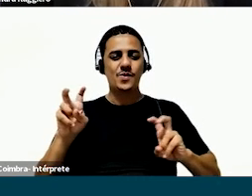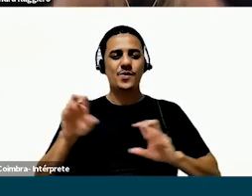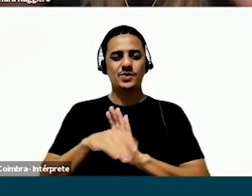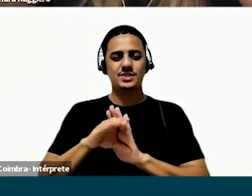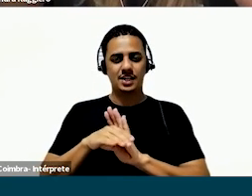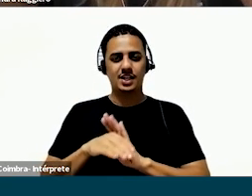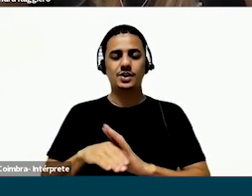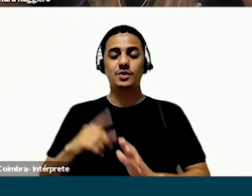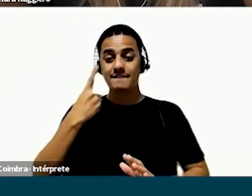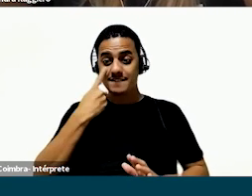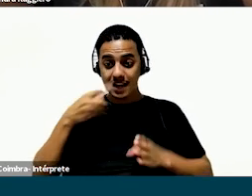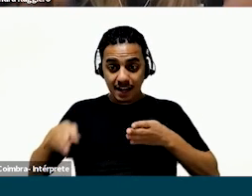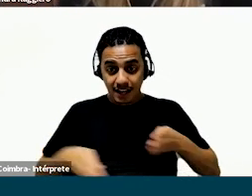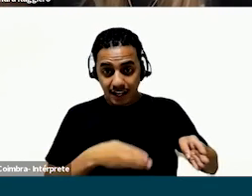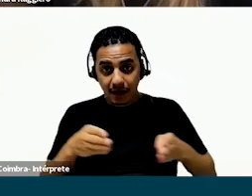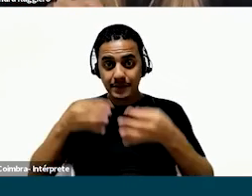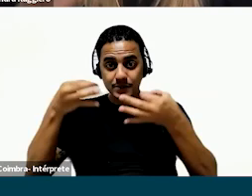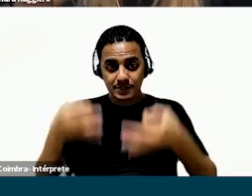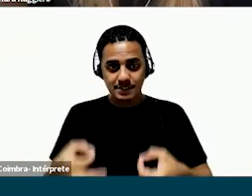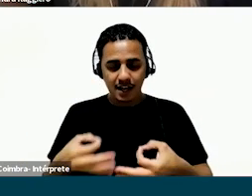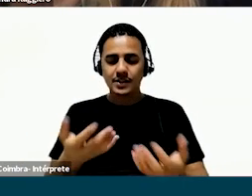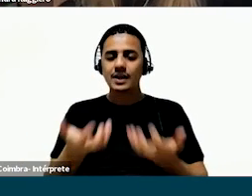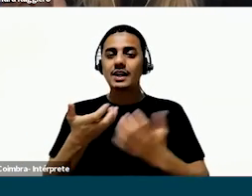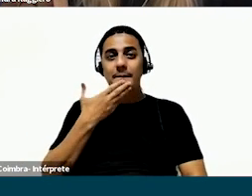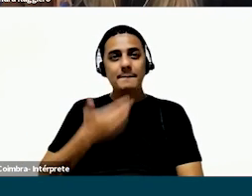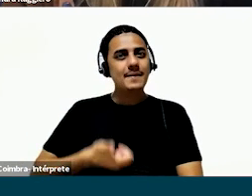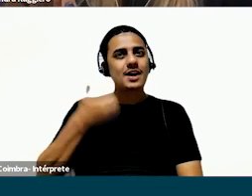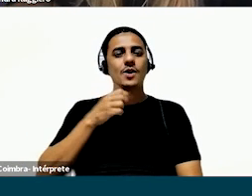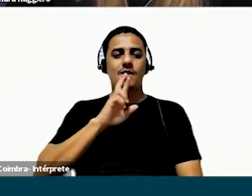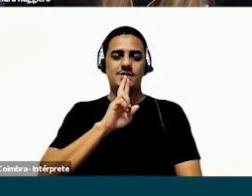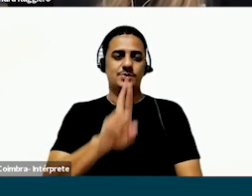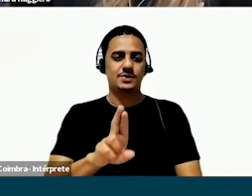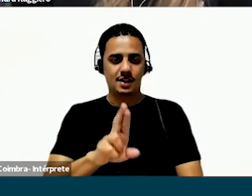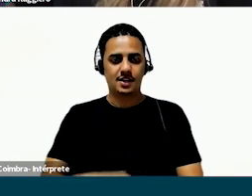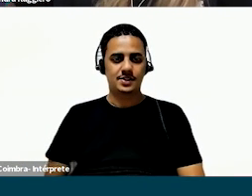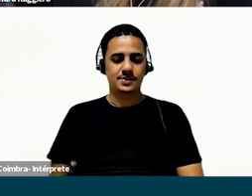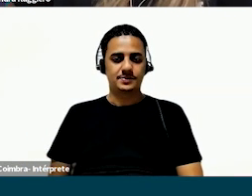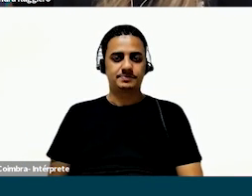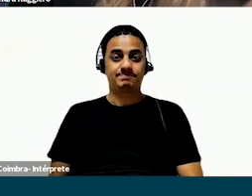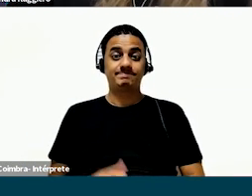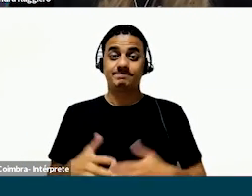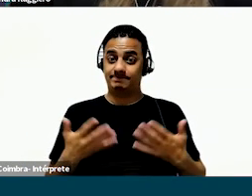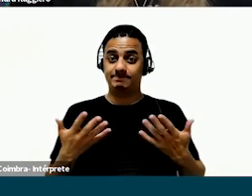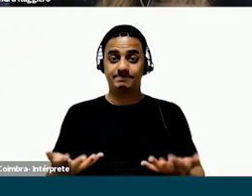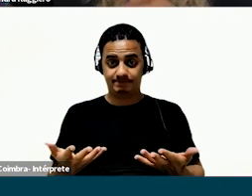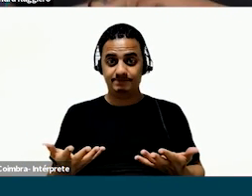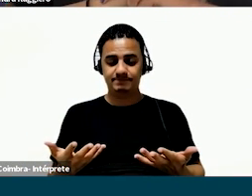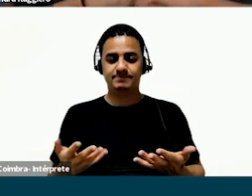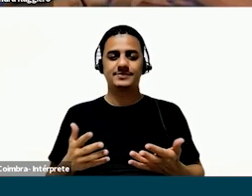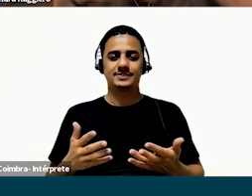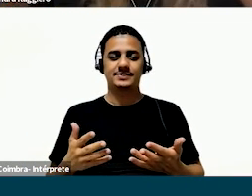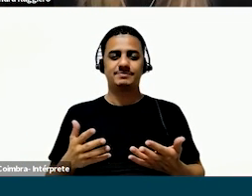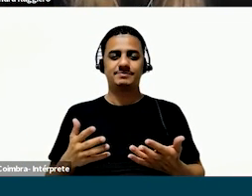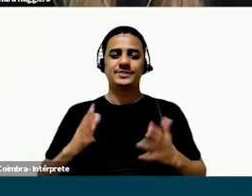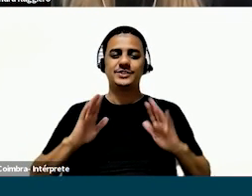permitindo manter a direção correta em busca dos melhores resultados. E aí, depois